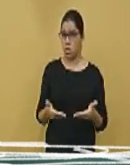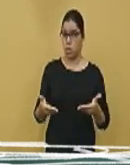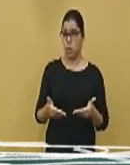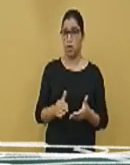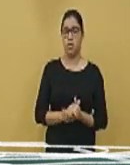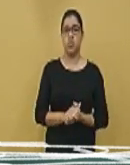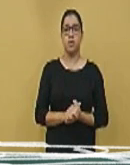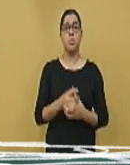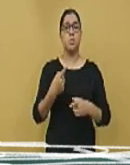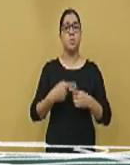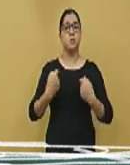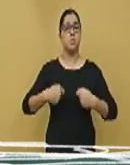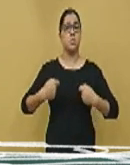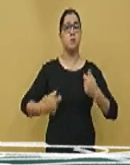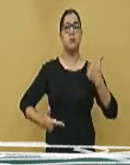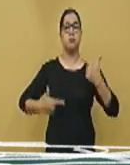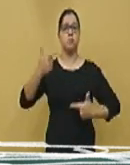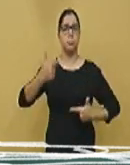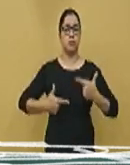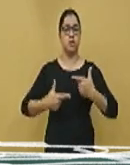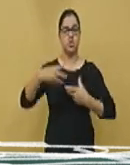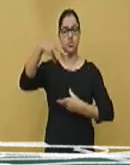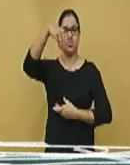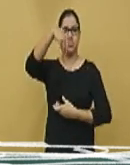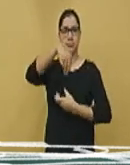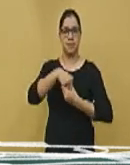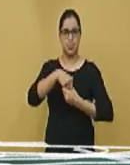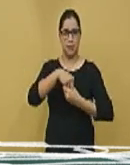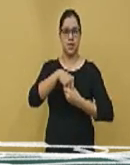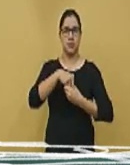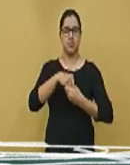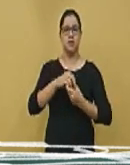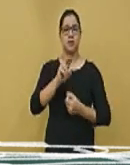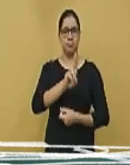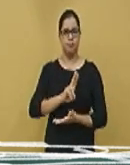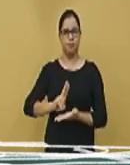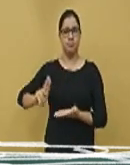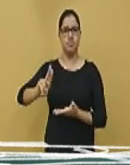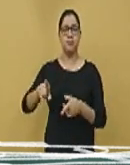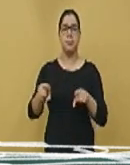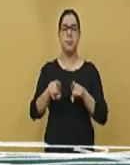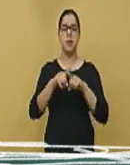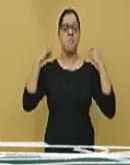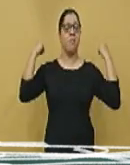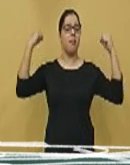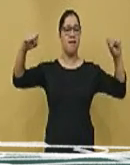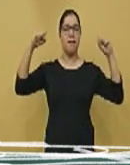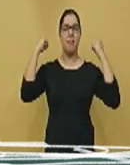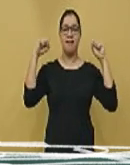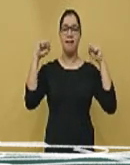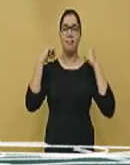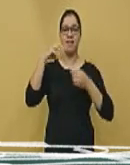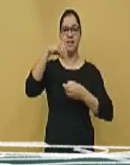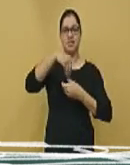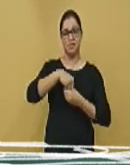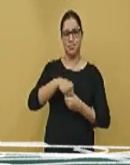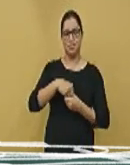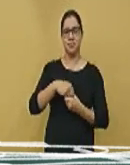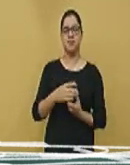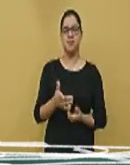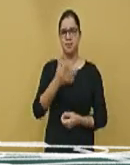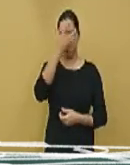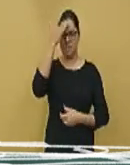de uma política institucional de ginástica laboral para os nossos servidores.